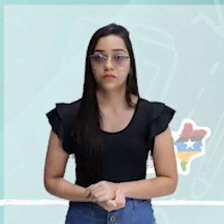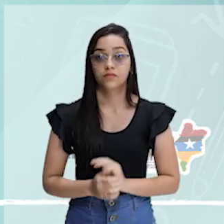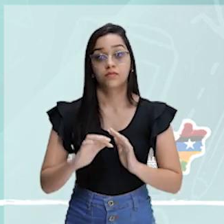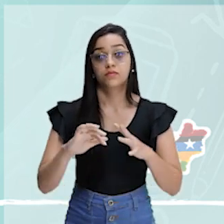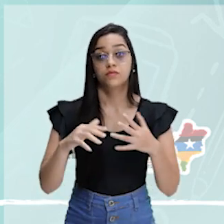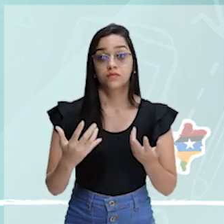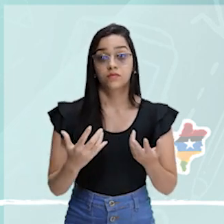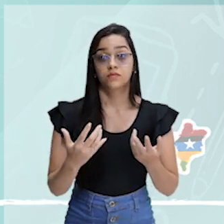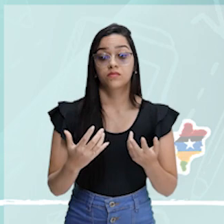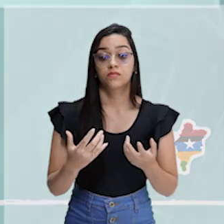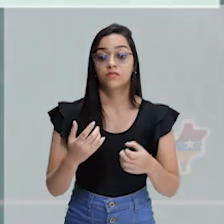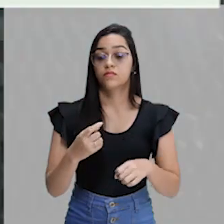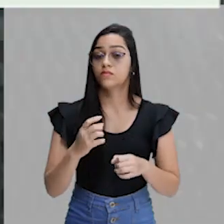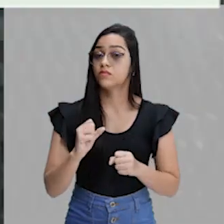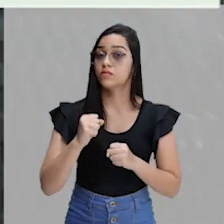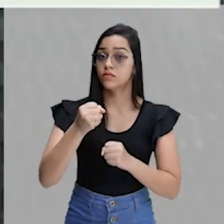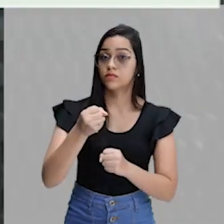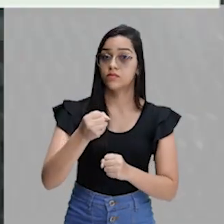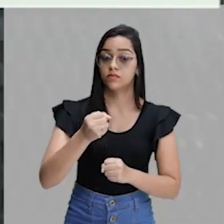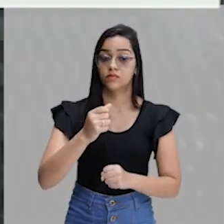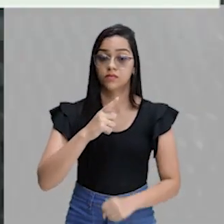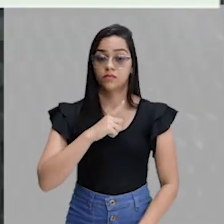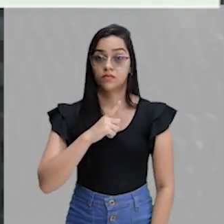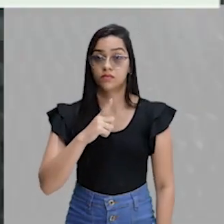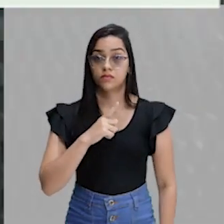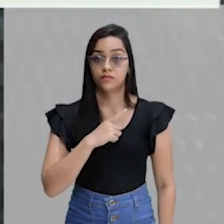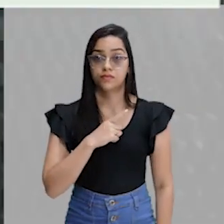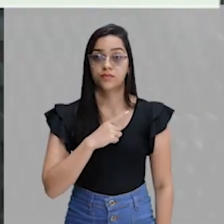Então, qual é a força exercida?